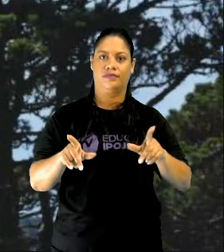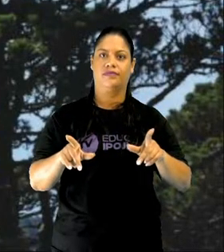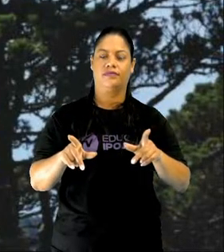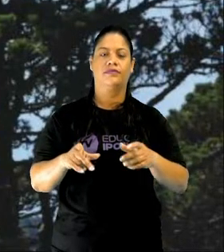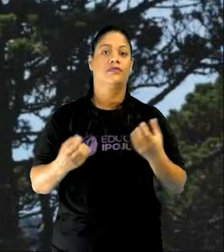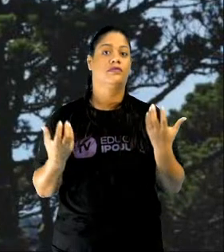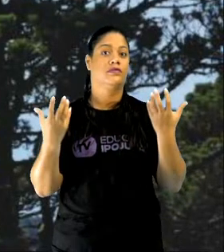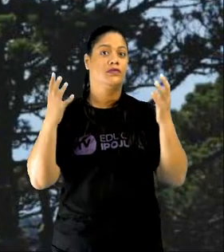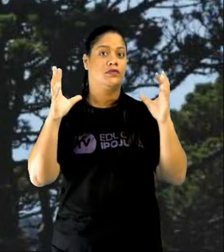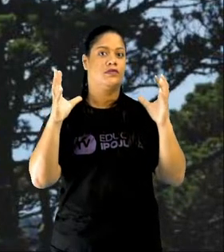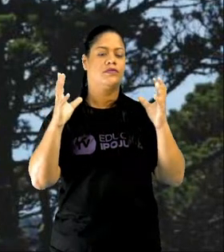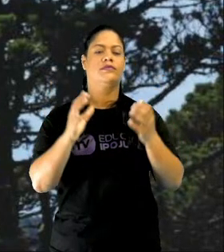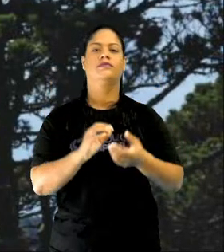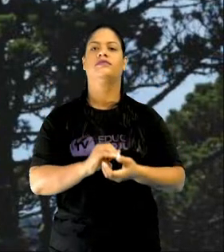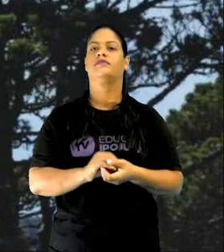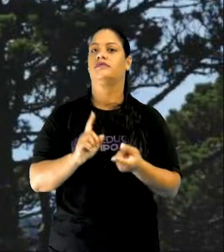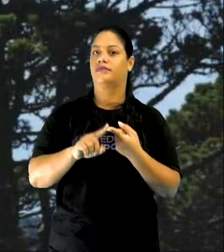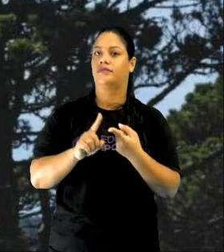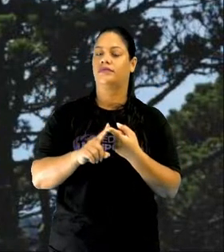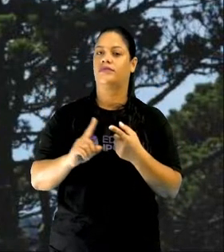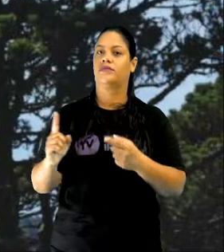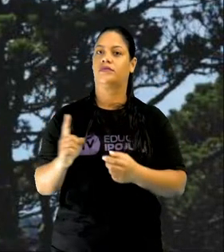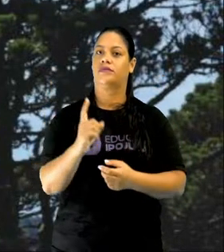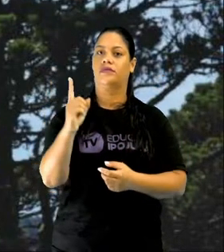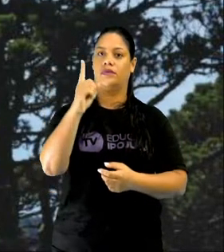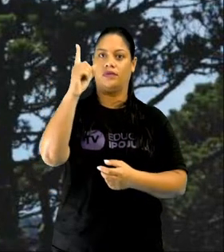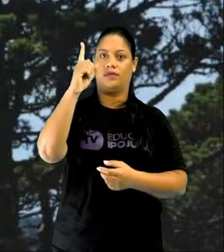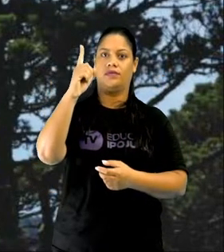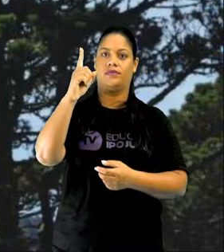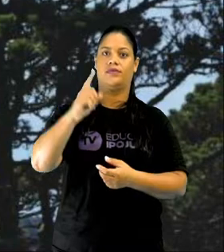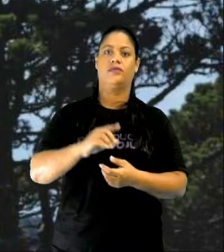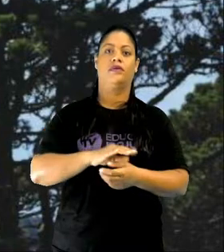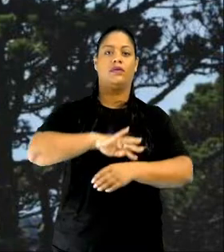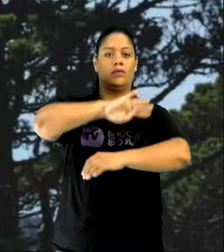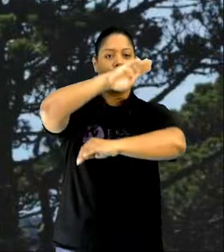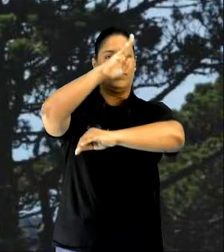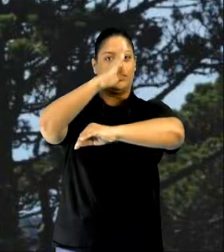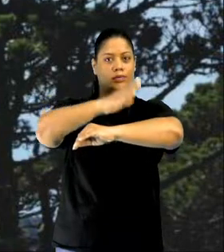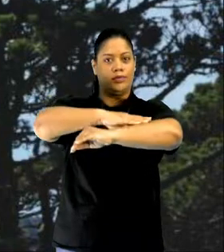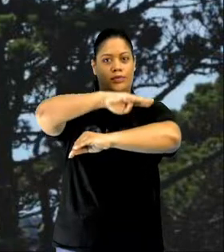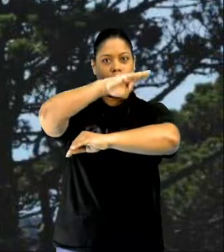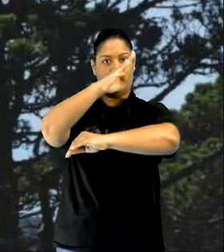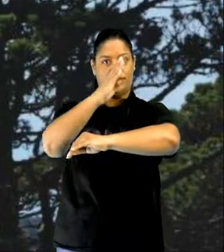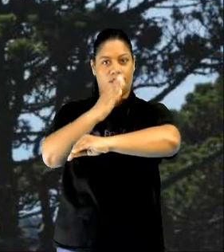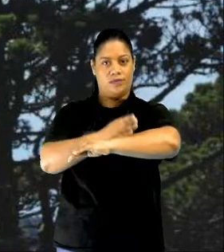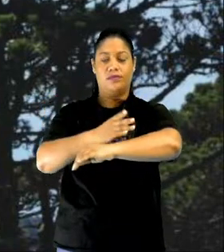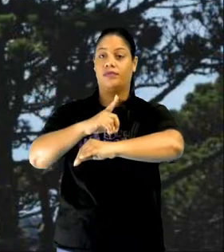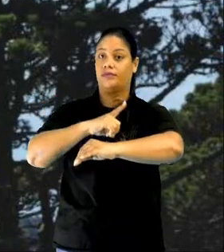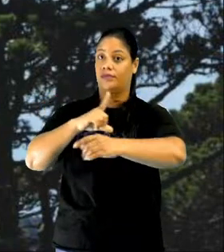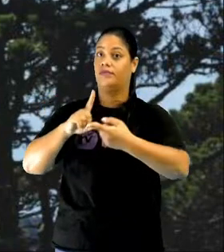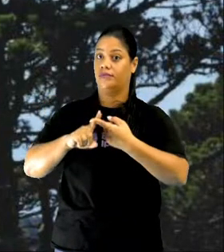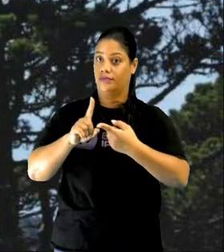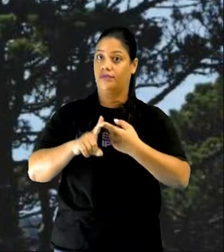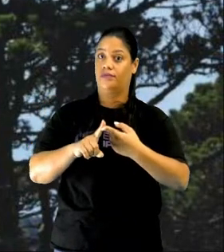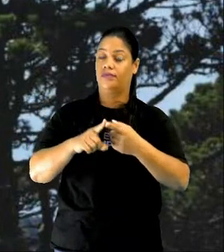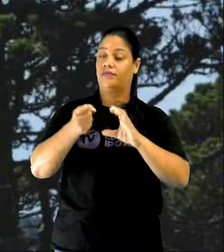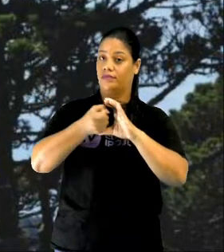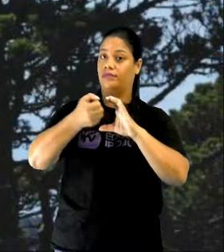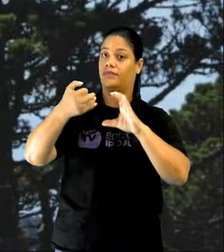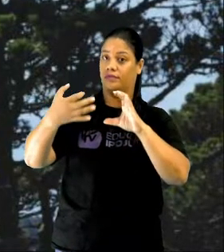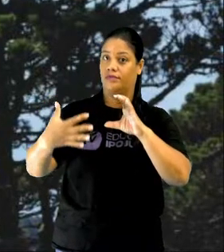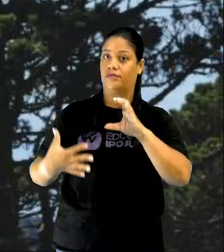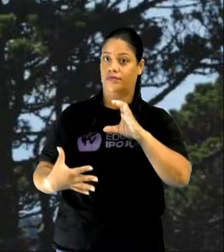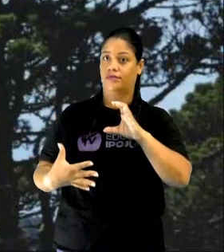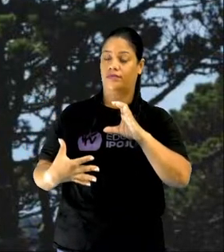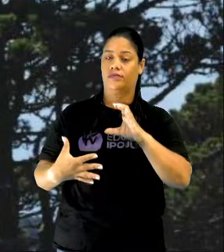Nas áreas mais altas, a gente tem o clima de montanha e também a gente tem a vegetação característica desse